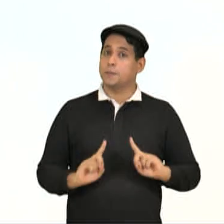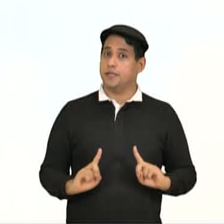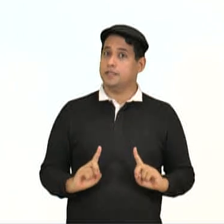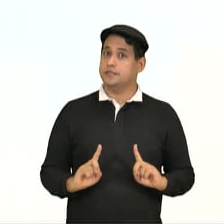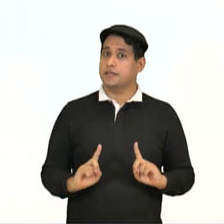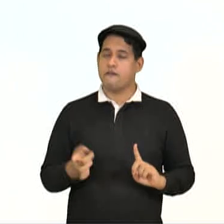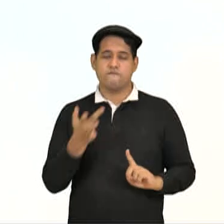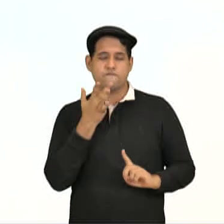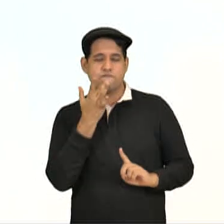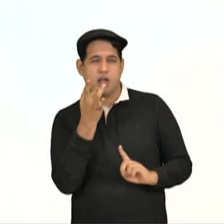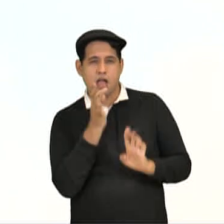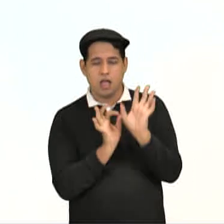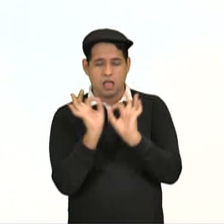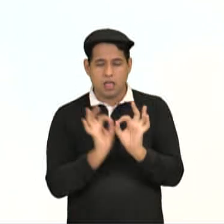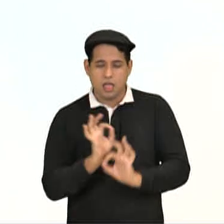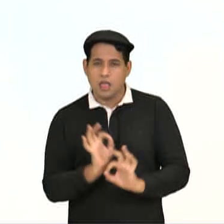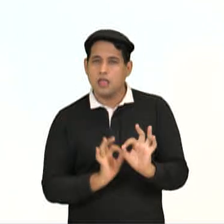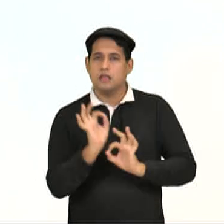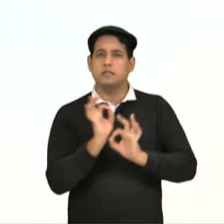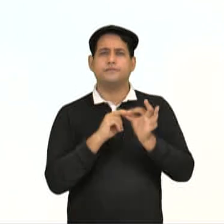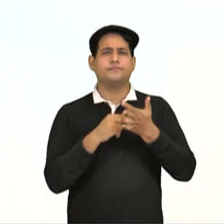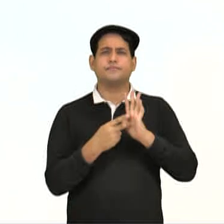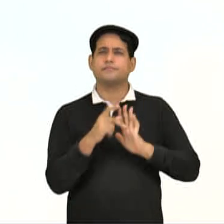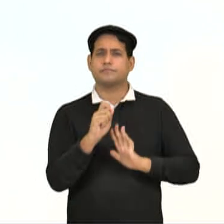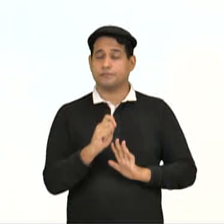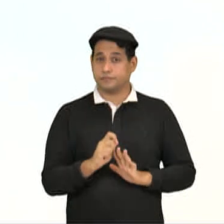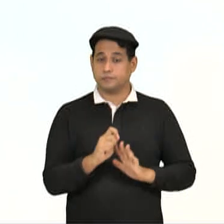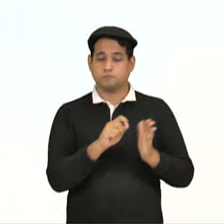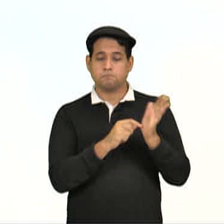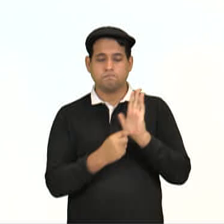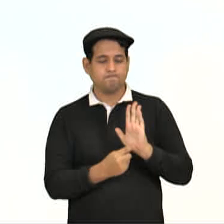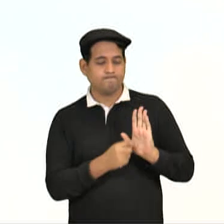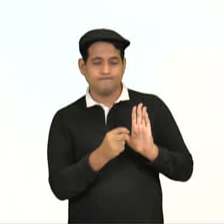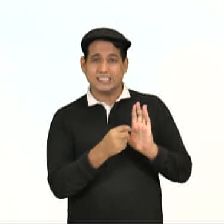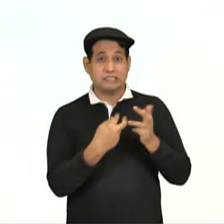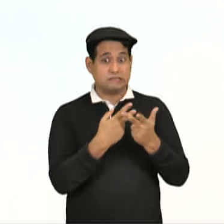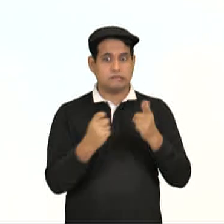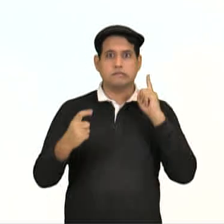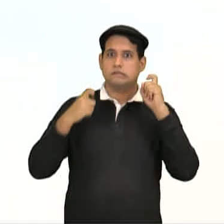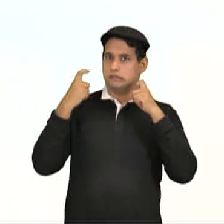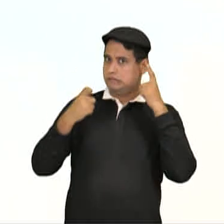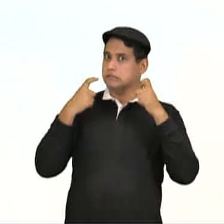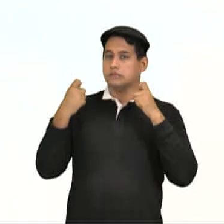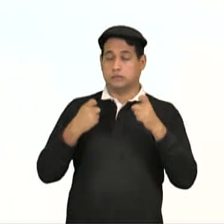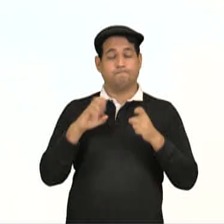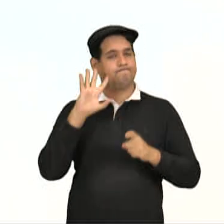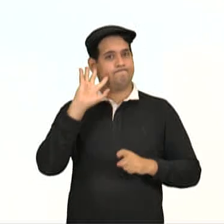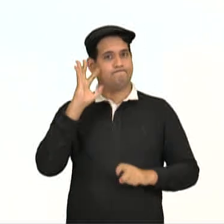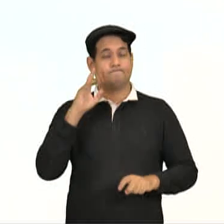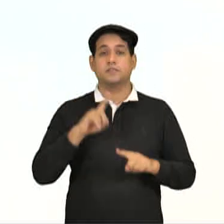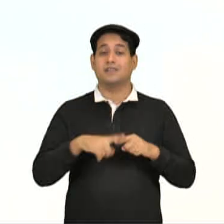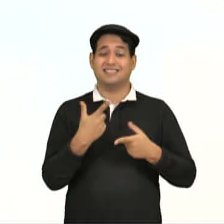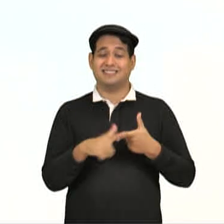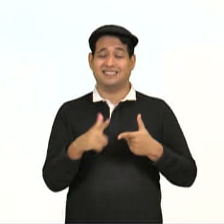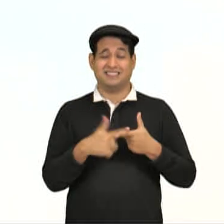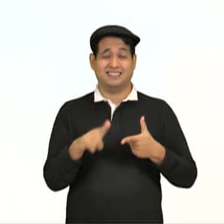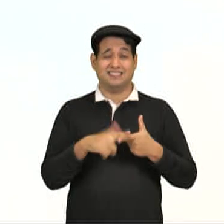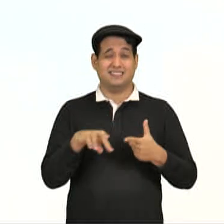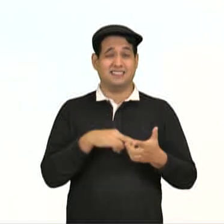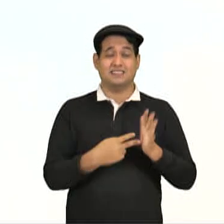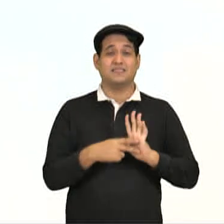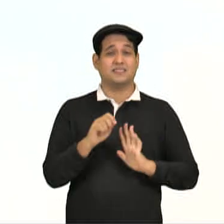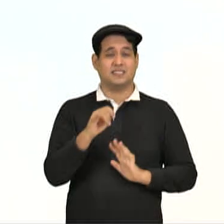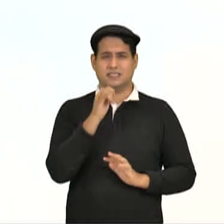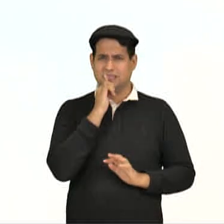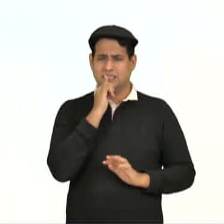própria facilidade nessa manipulação pode trazer várias preocupações. E o maior problema é que